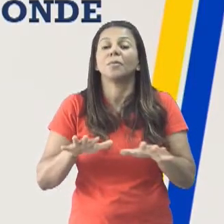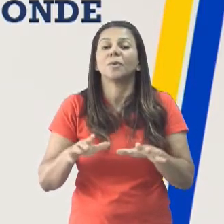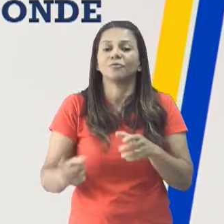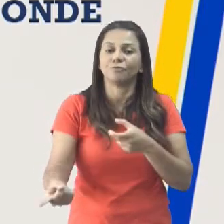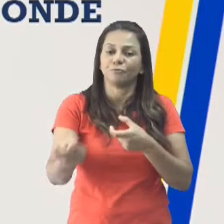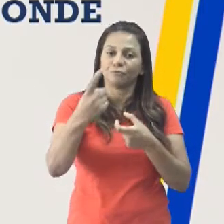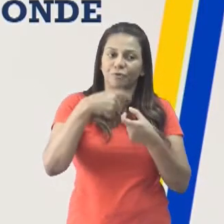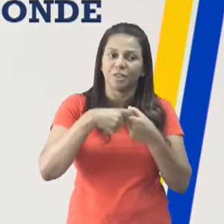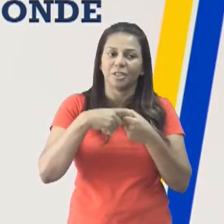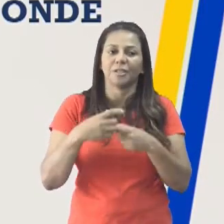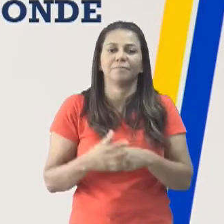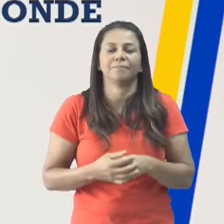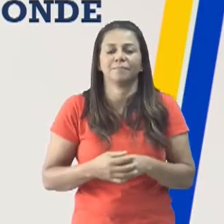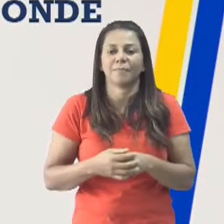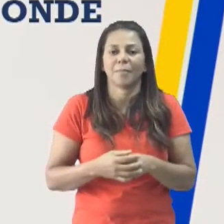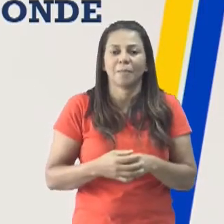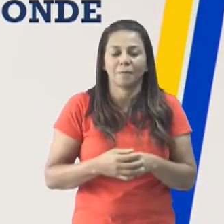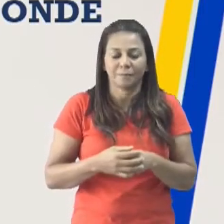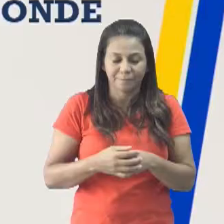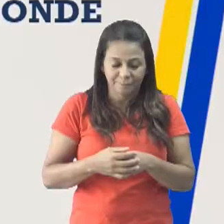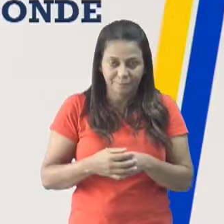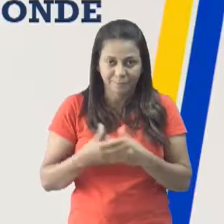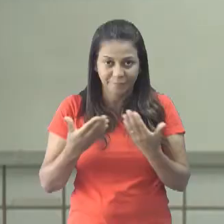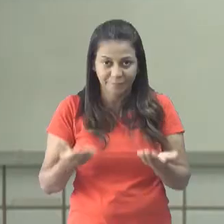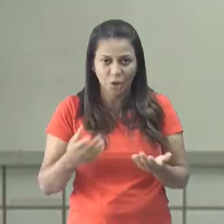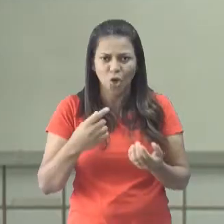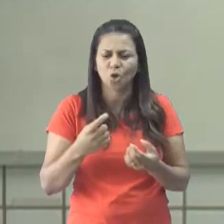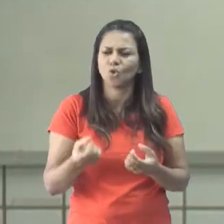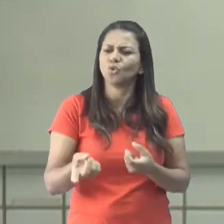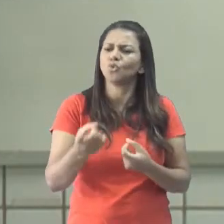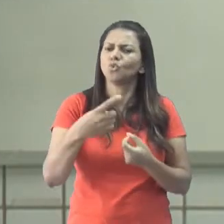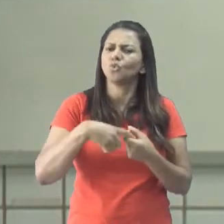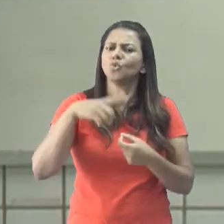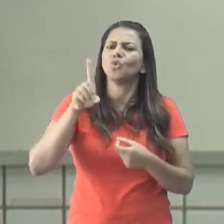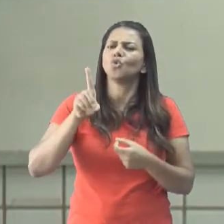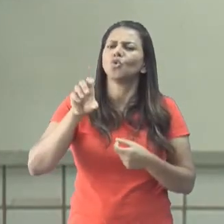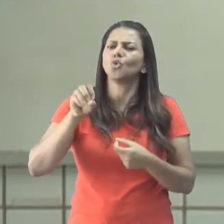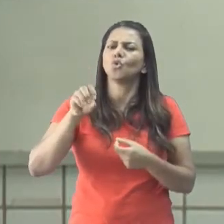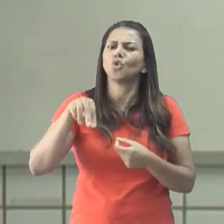vinda, movimento de volta. Donde você vem, ok?